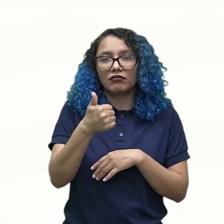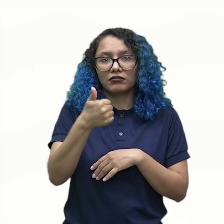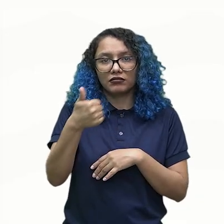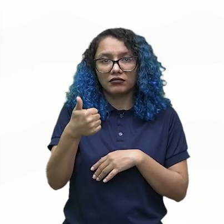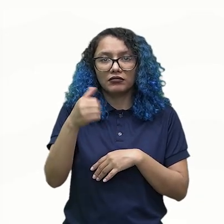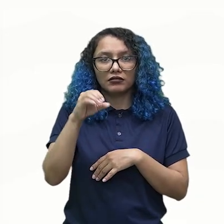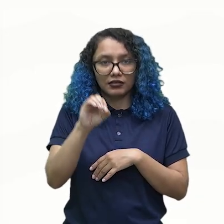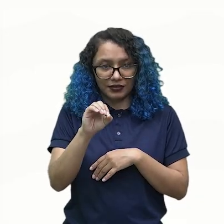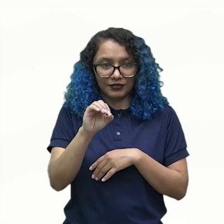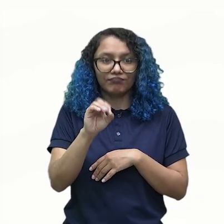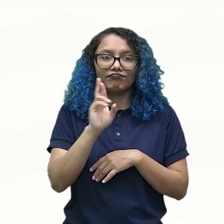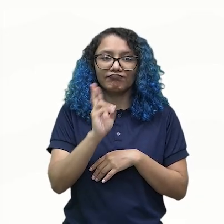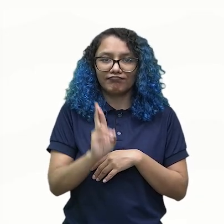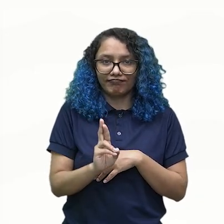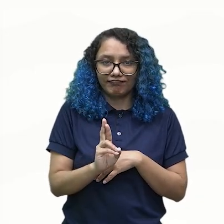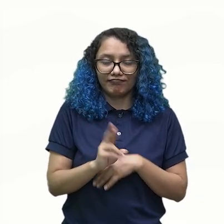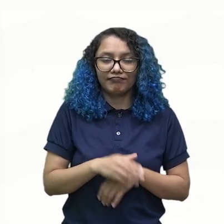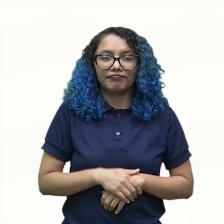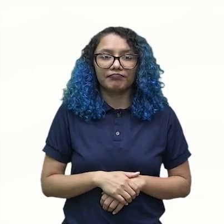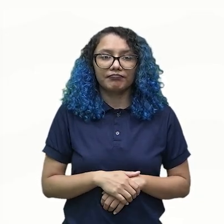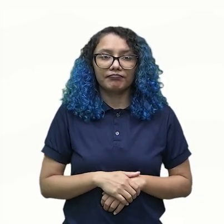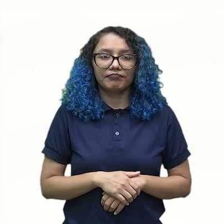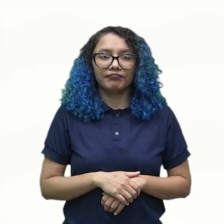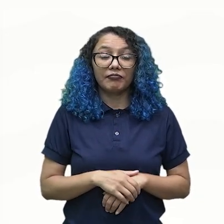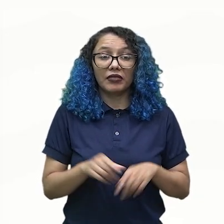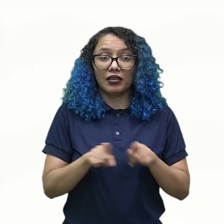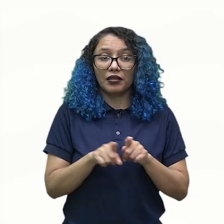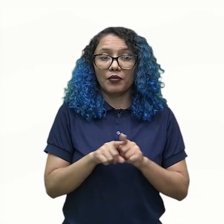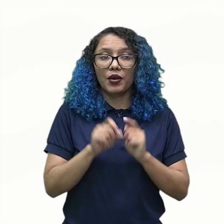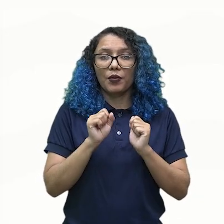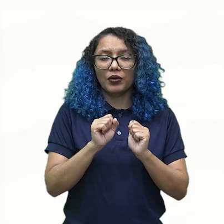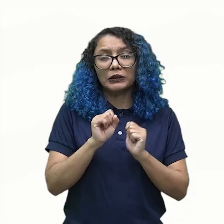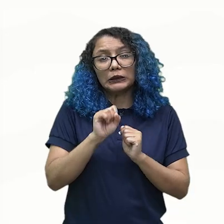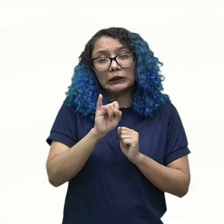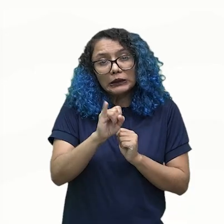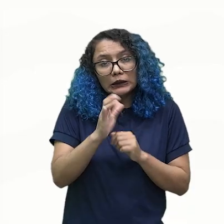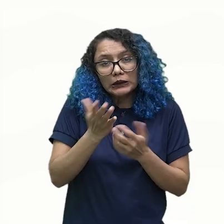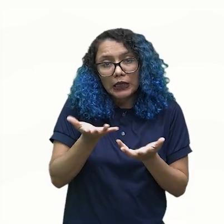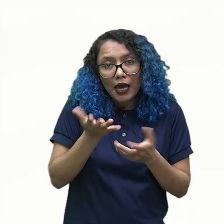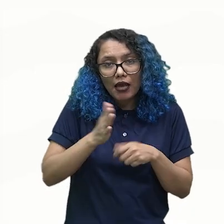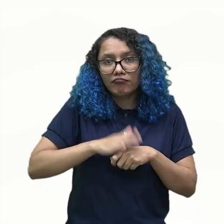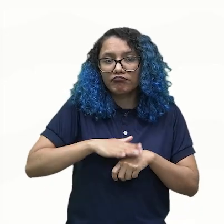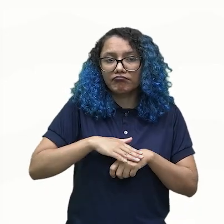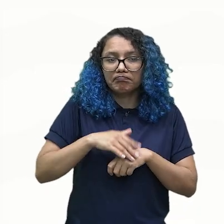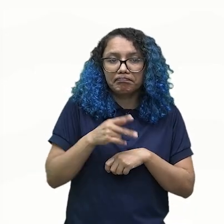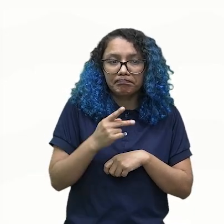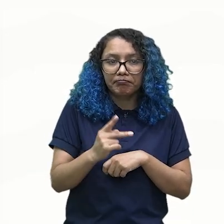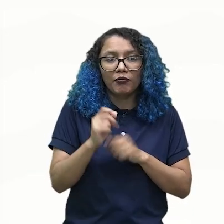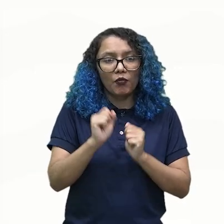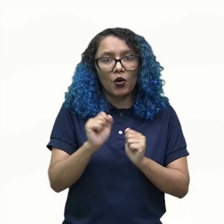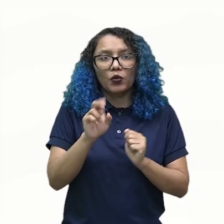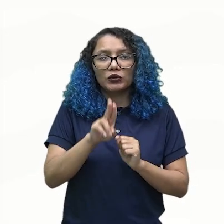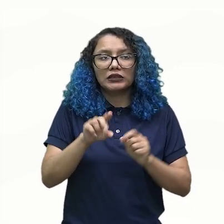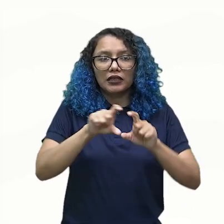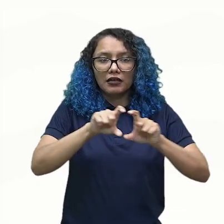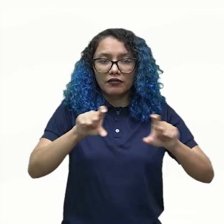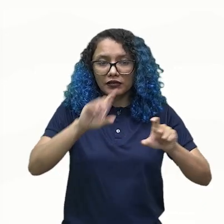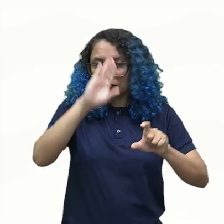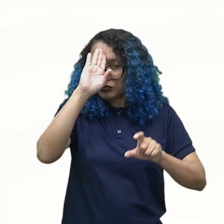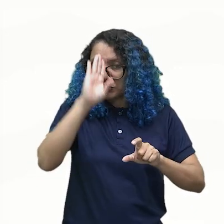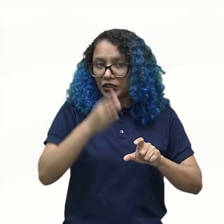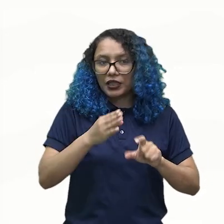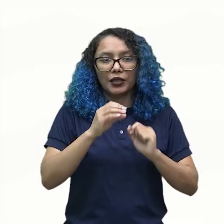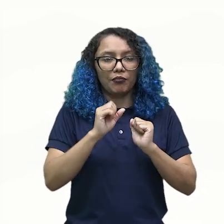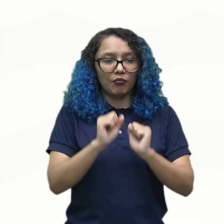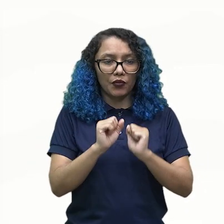R$110, tá bom? E aí, de repente, você pode também, se quiser, utilizar aqui a fórmula direta. Como é que a gente